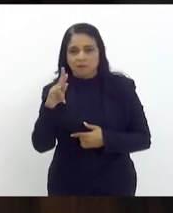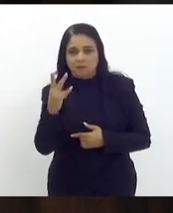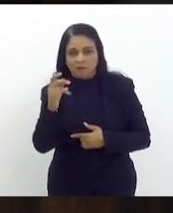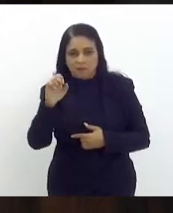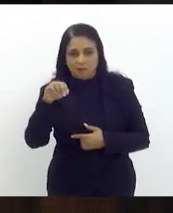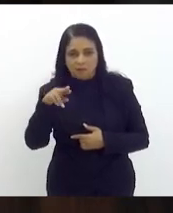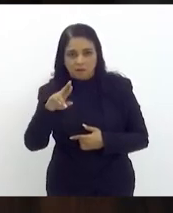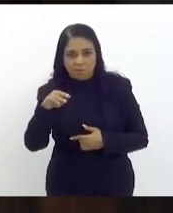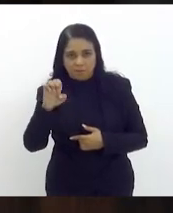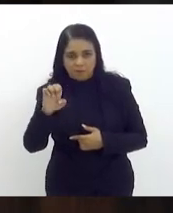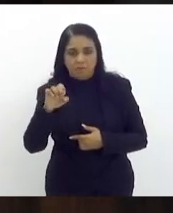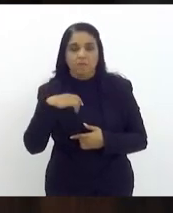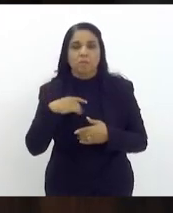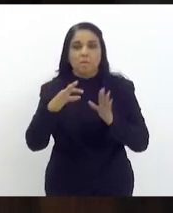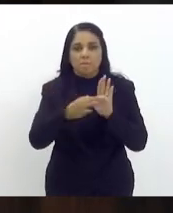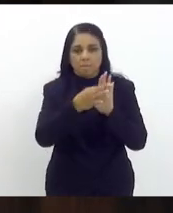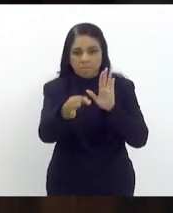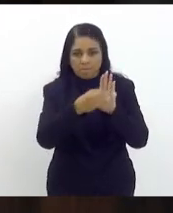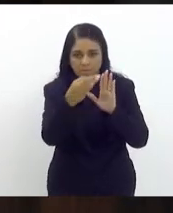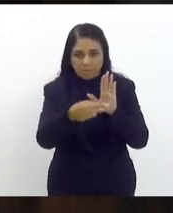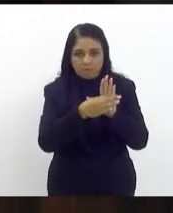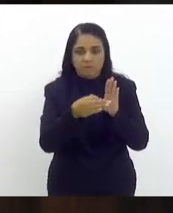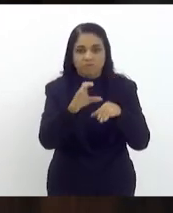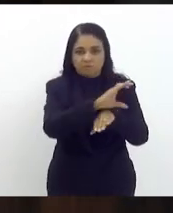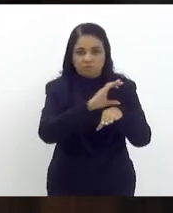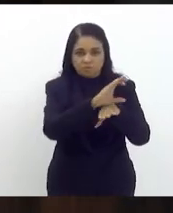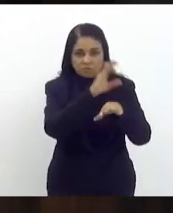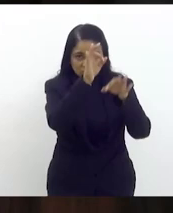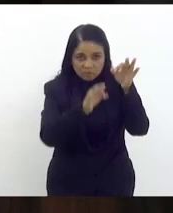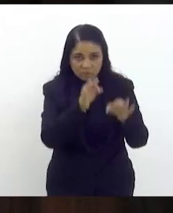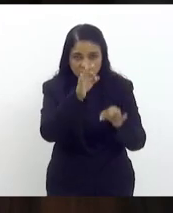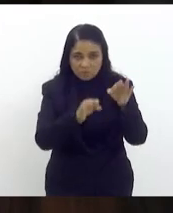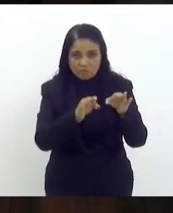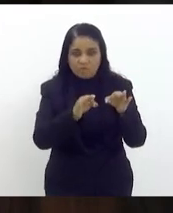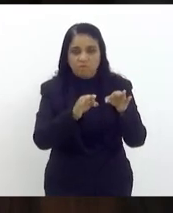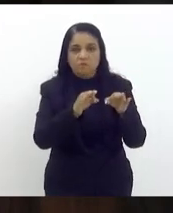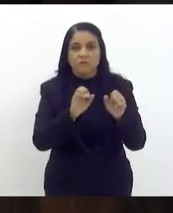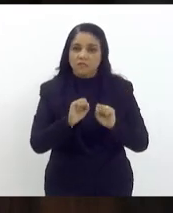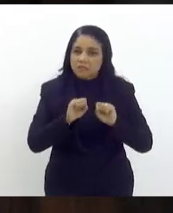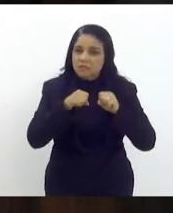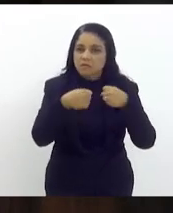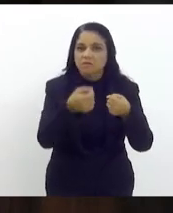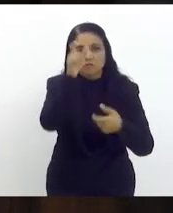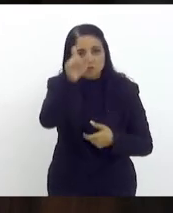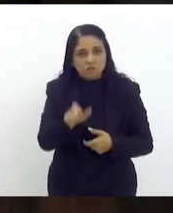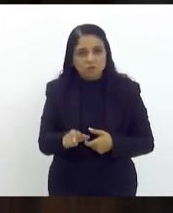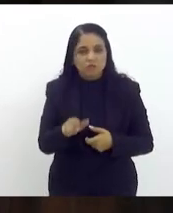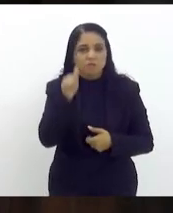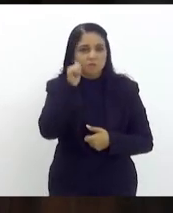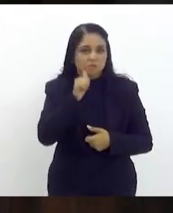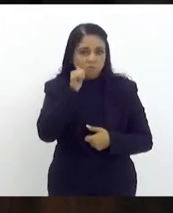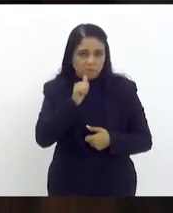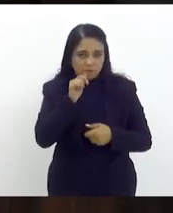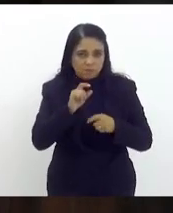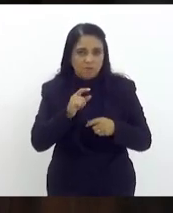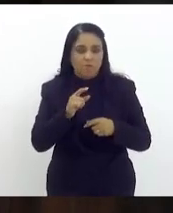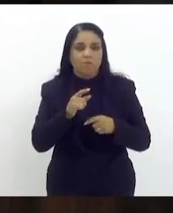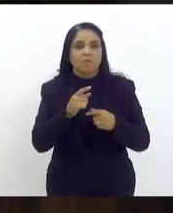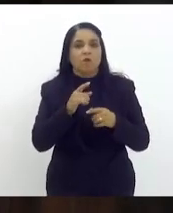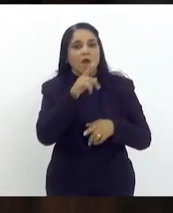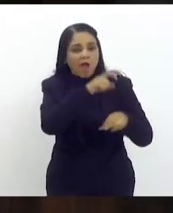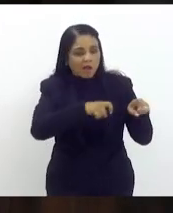pendendo de parecer das comissões de construção e justiça de defesa dos direitos da mulher de